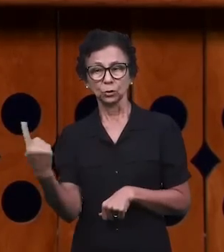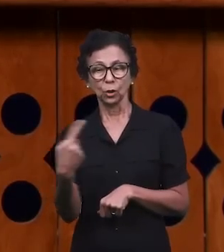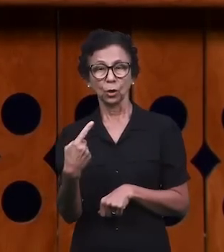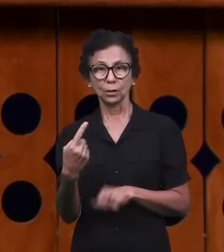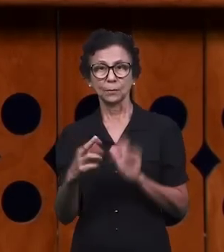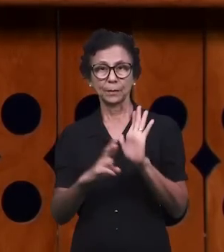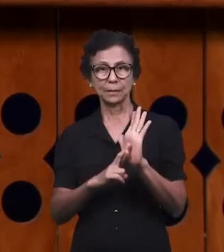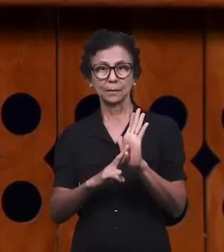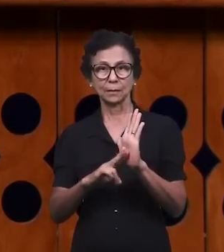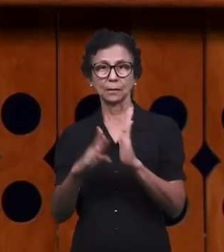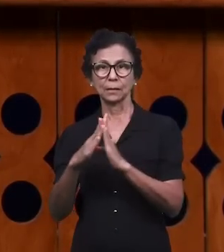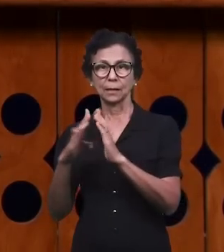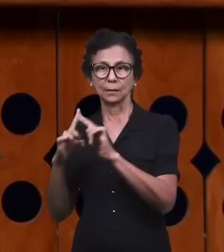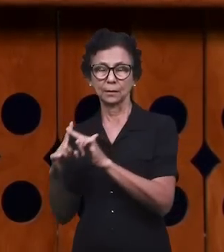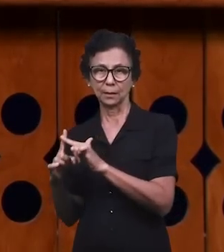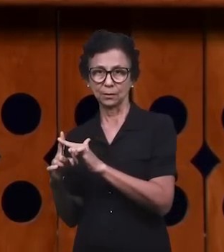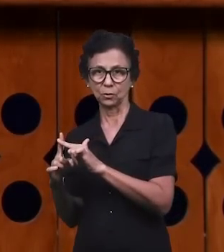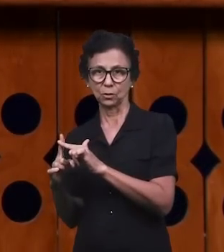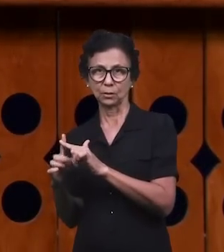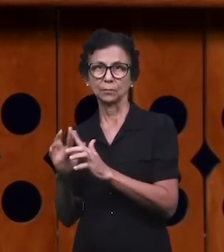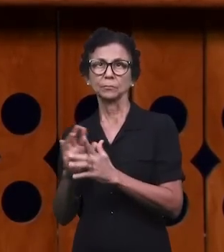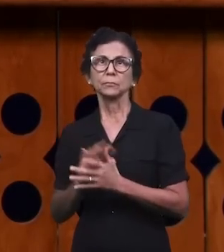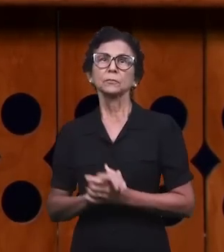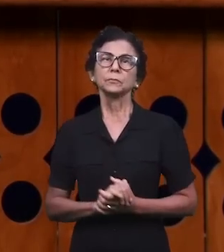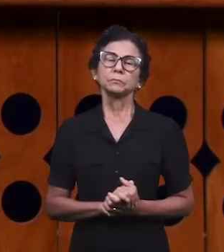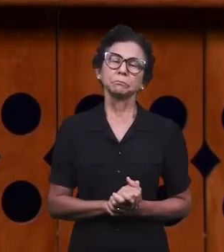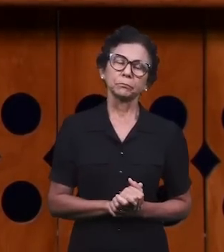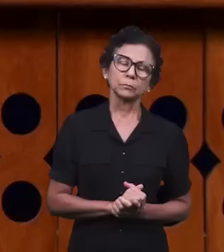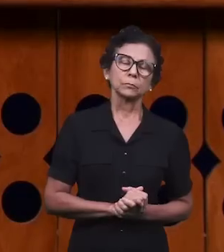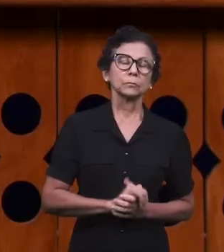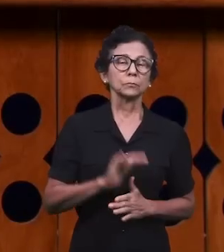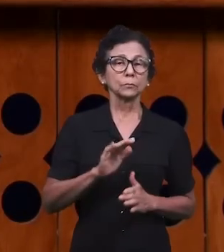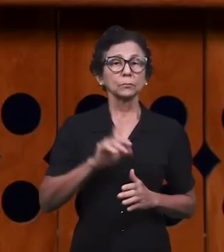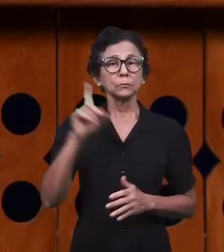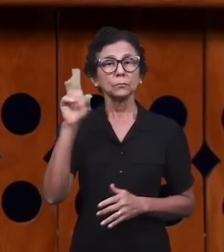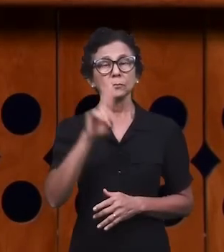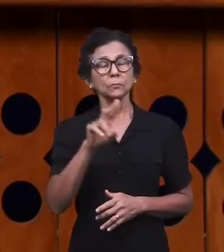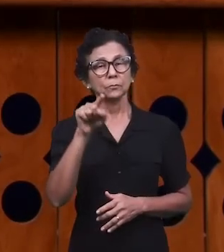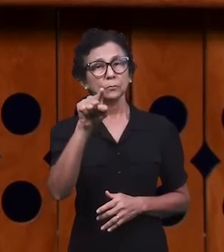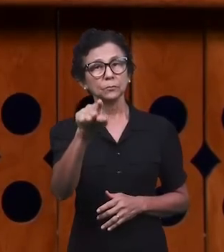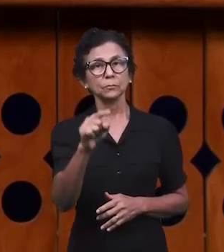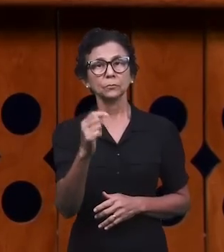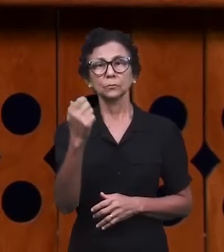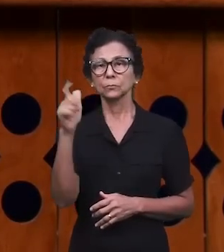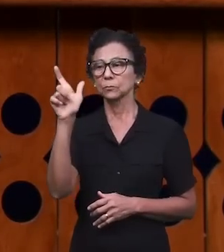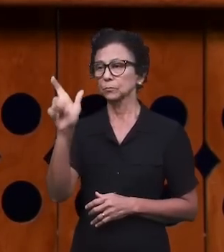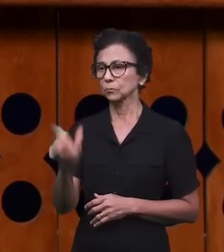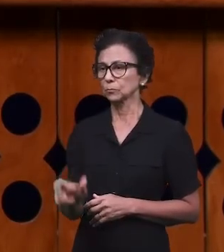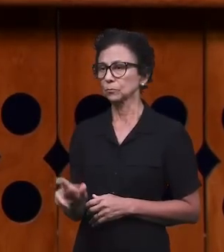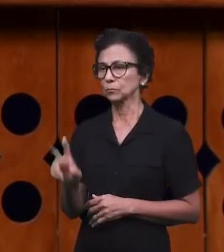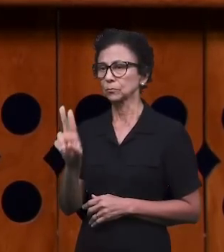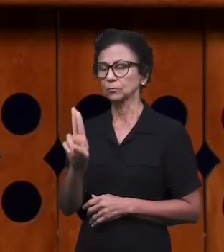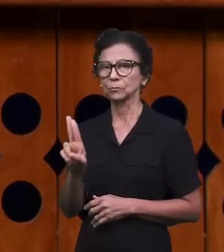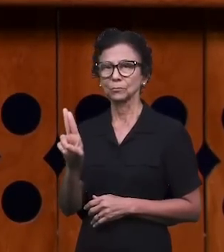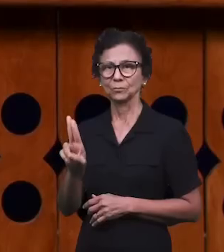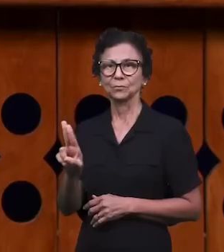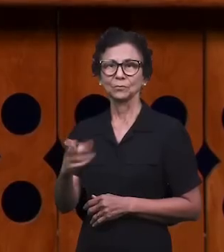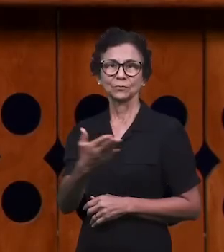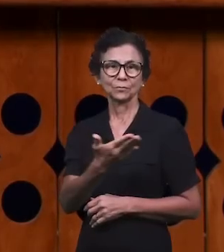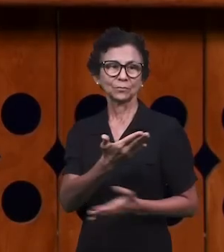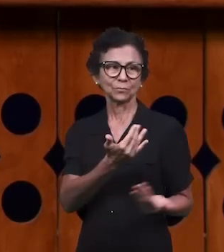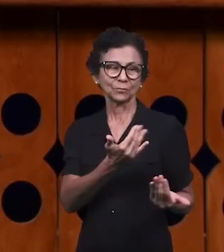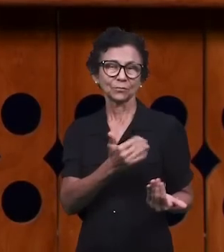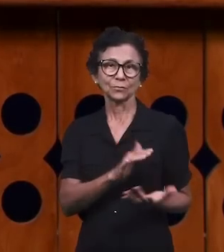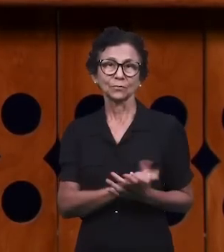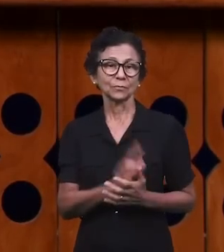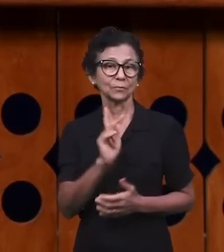Mas de tempos em tempos, tem hora que, tem hora que o Senhor vai usar você, tem hora que vai usar o outro seu amigo jovem que está do seu lado, tem hora que vai